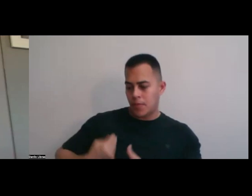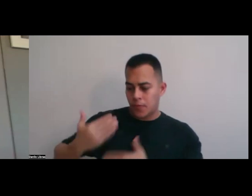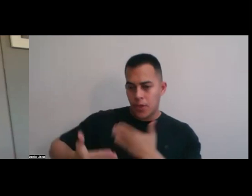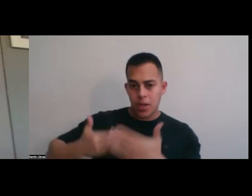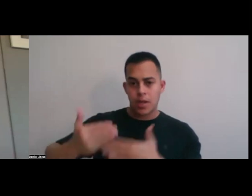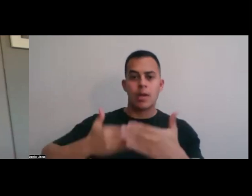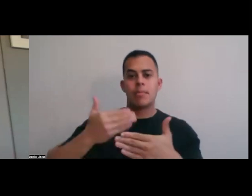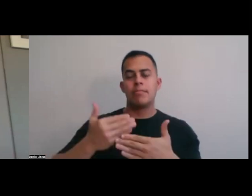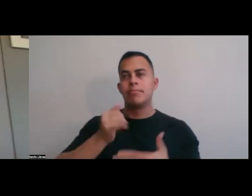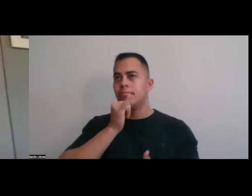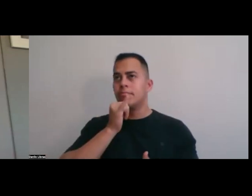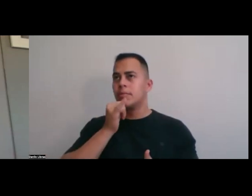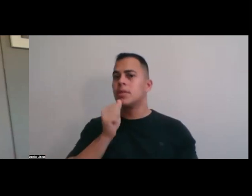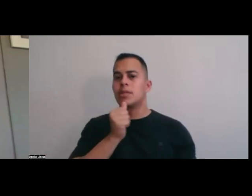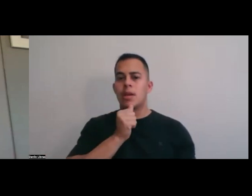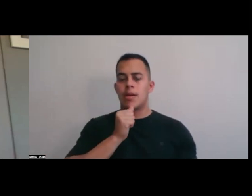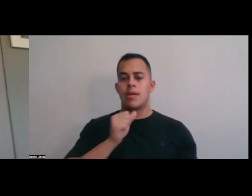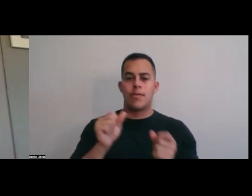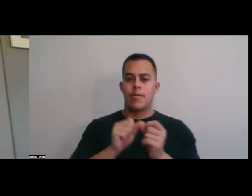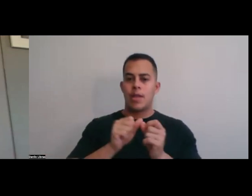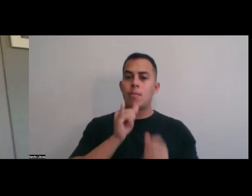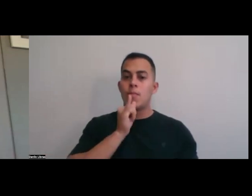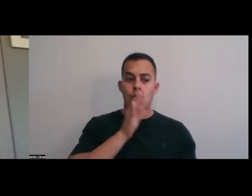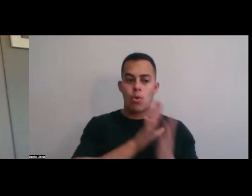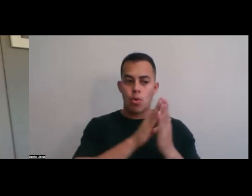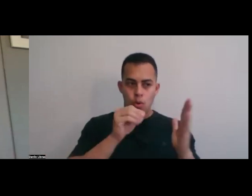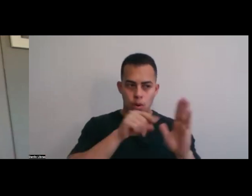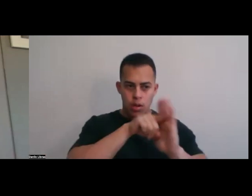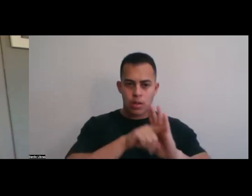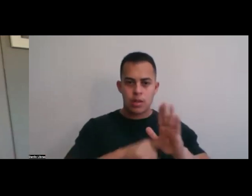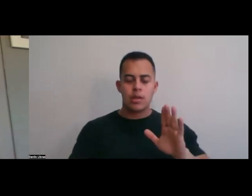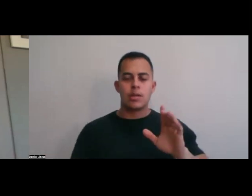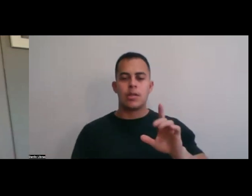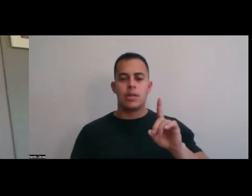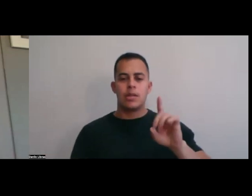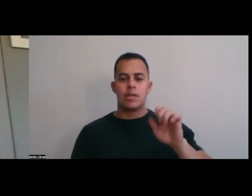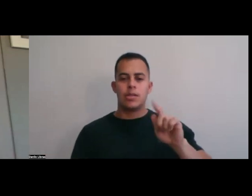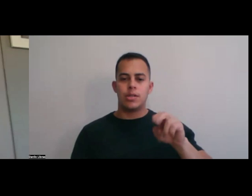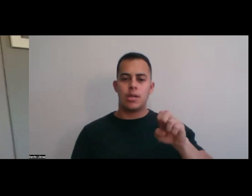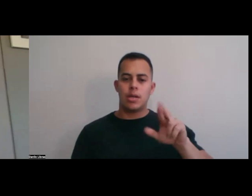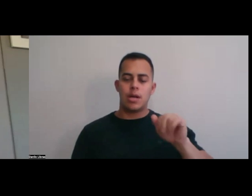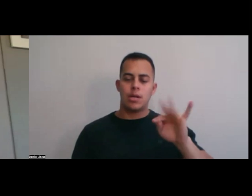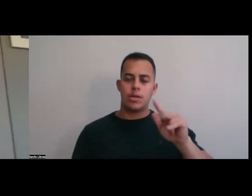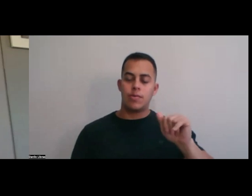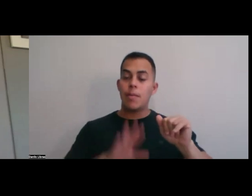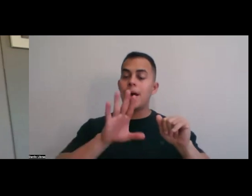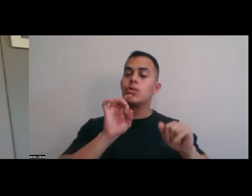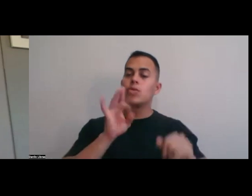deles, tipo, sem fazer uma indução de um modelo de doença neurodegenerativa, mas só vendo em termos de envelhecimento,